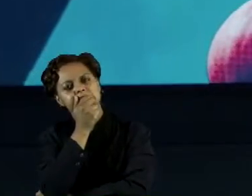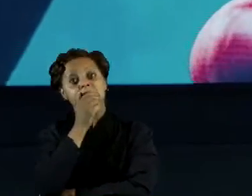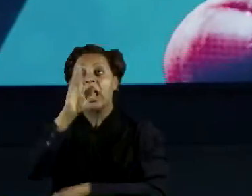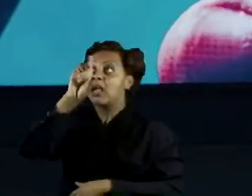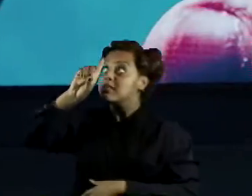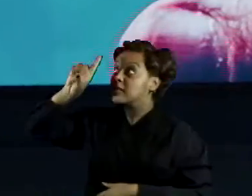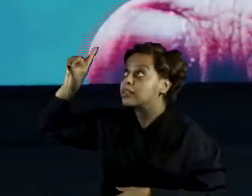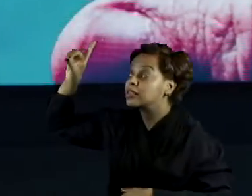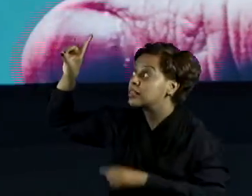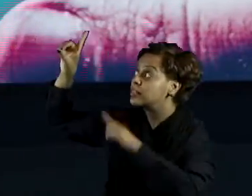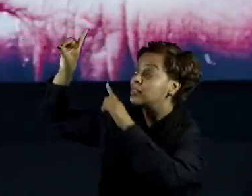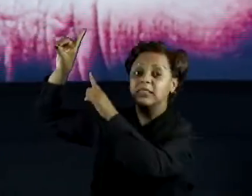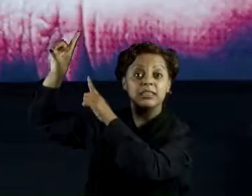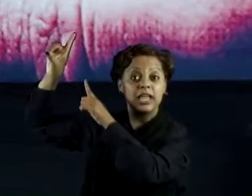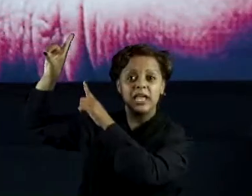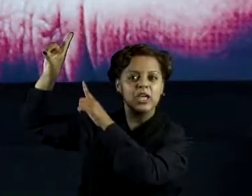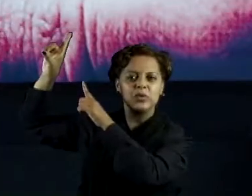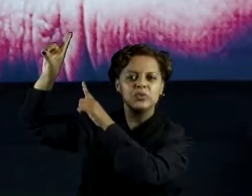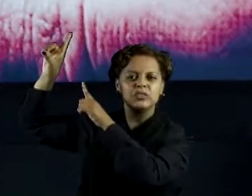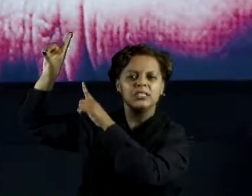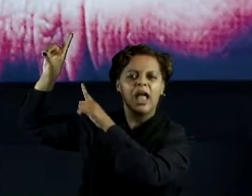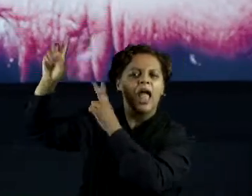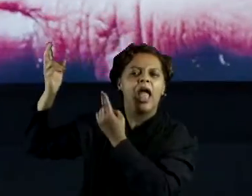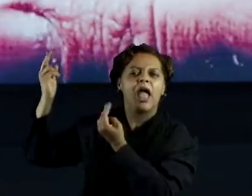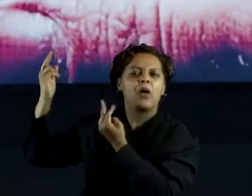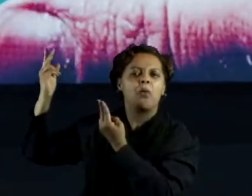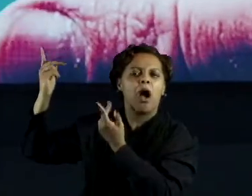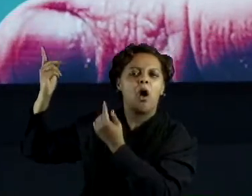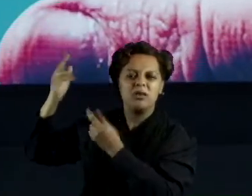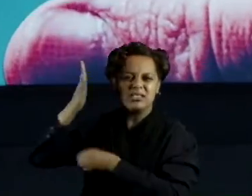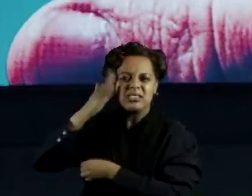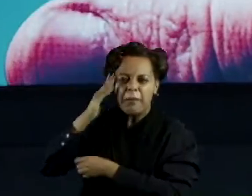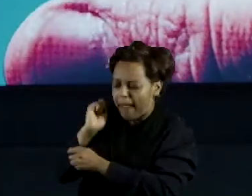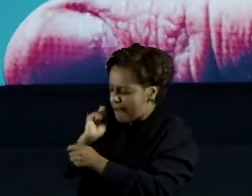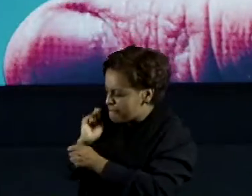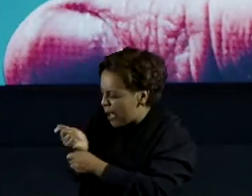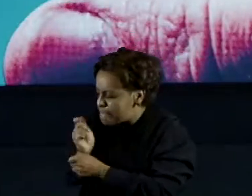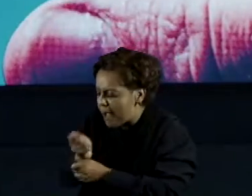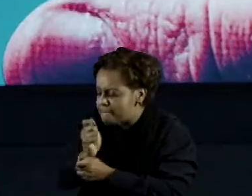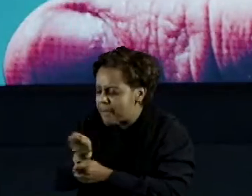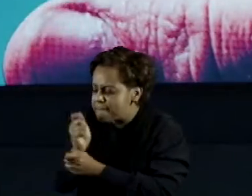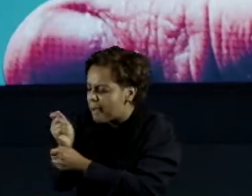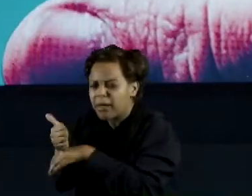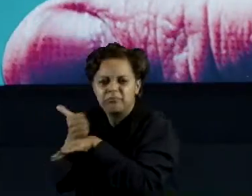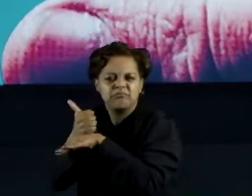Deus, o escultor mais perfeito que já existiu,